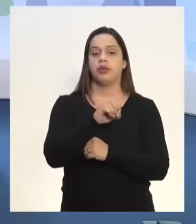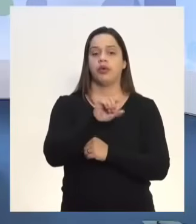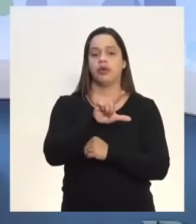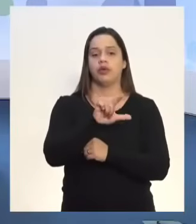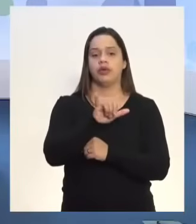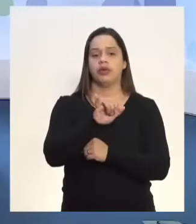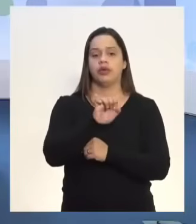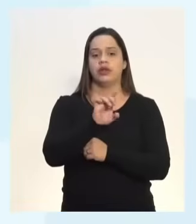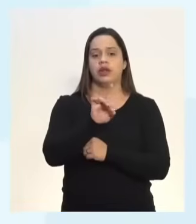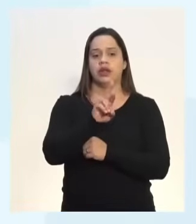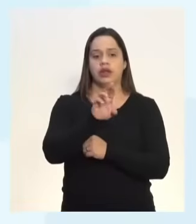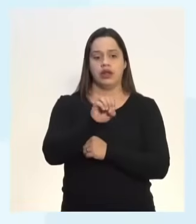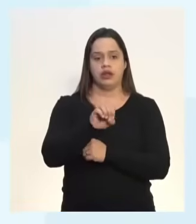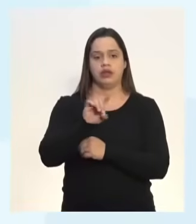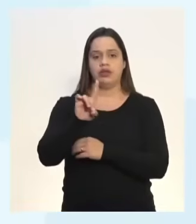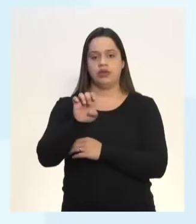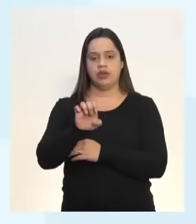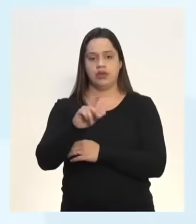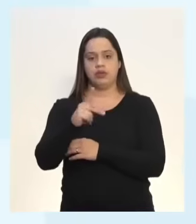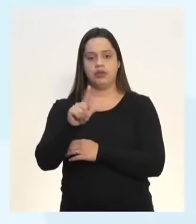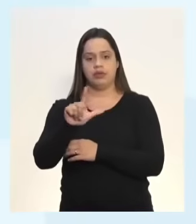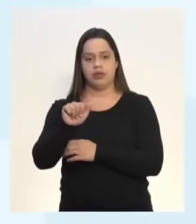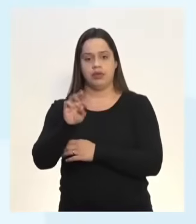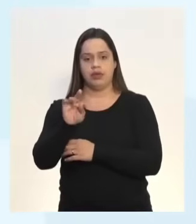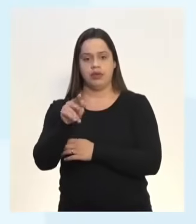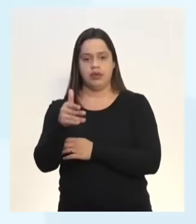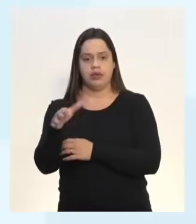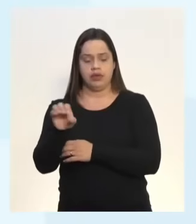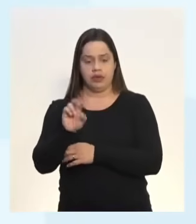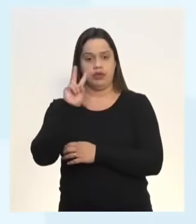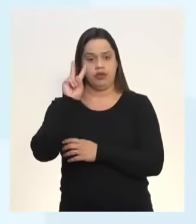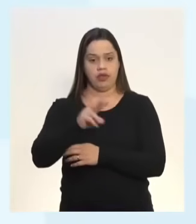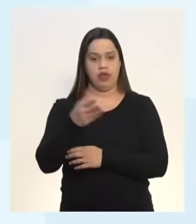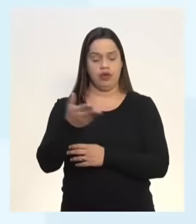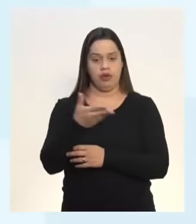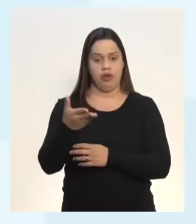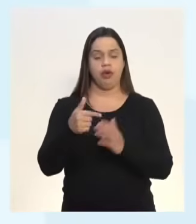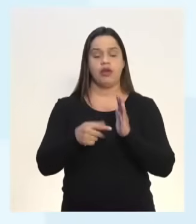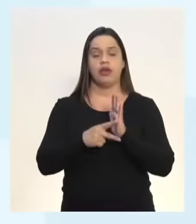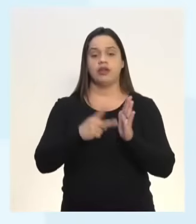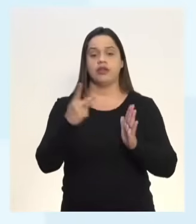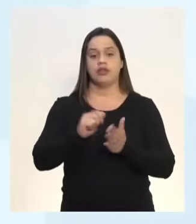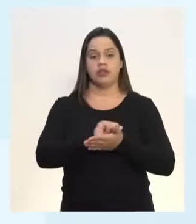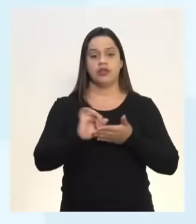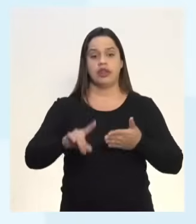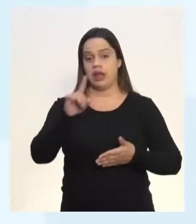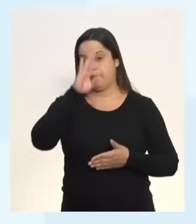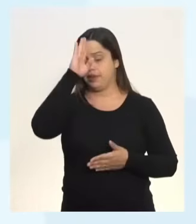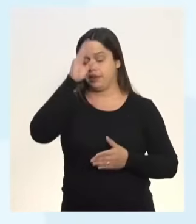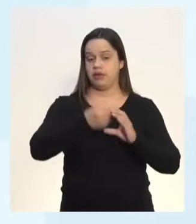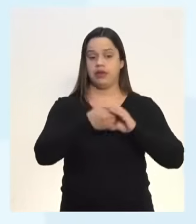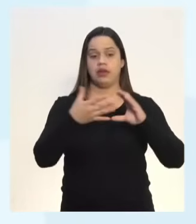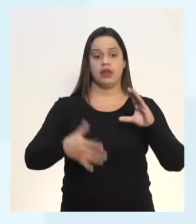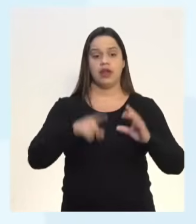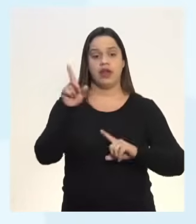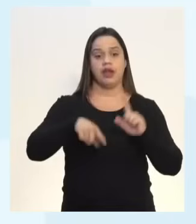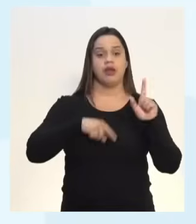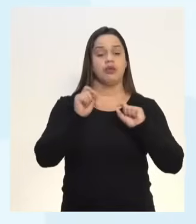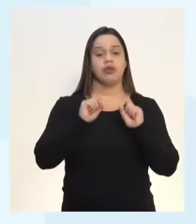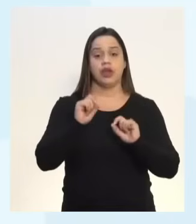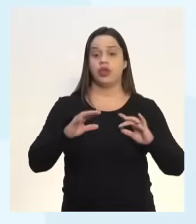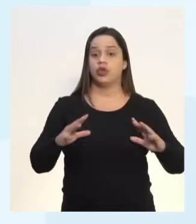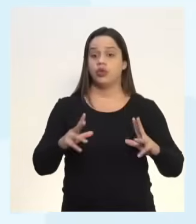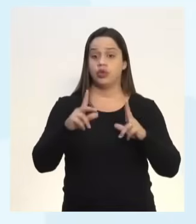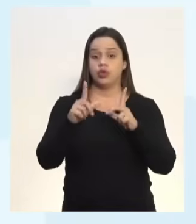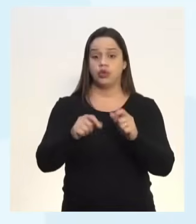para o diretor colocar aí, que vai ser a nossa segunda atividade, que é a seguinte, aí é a principal característica. Então, tudo que